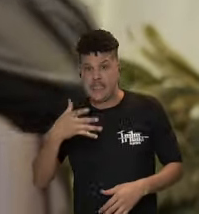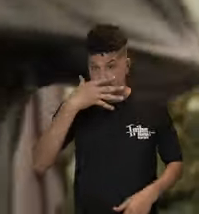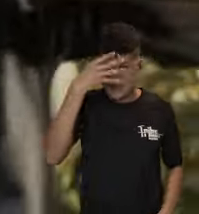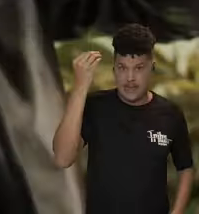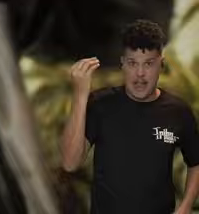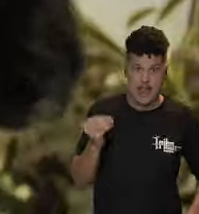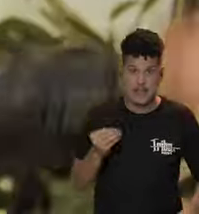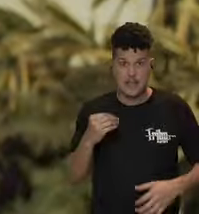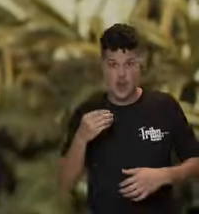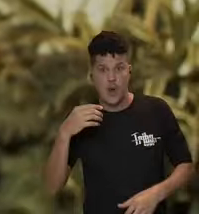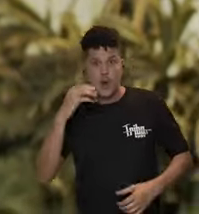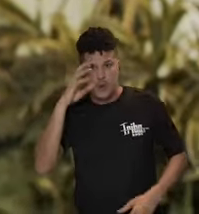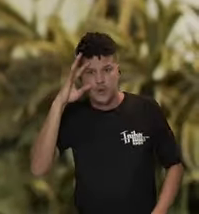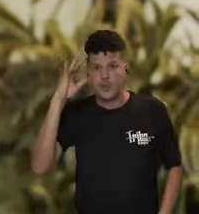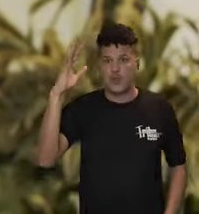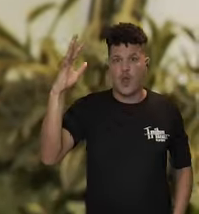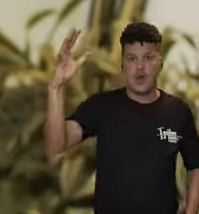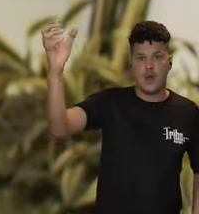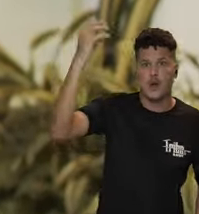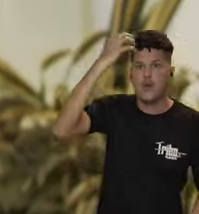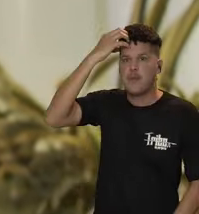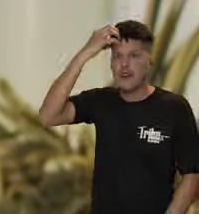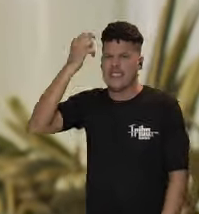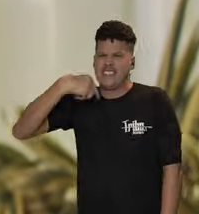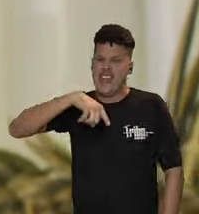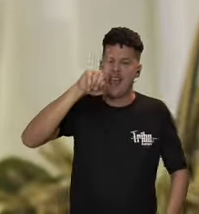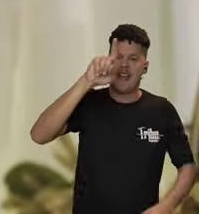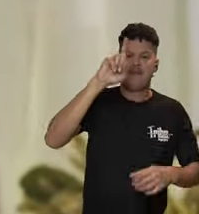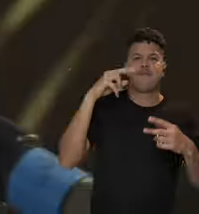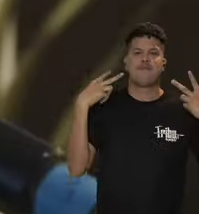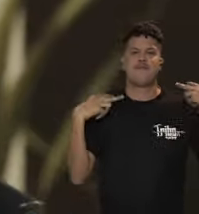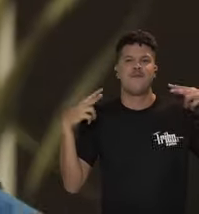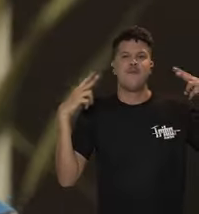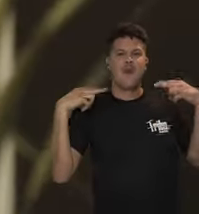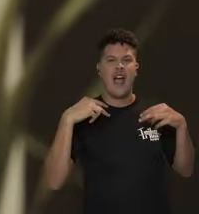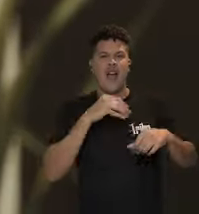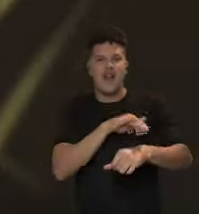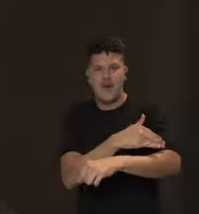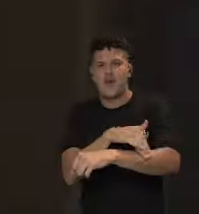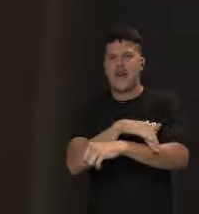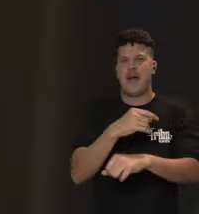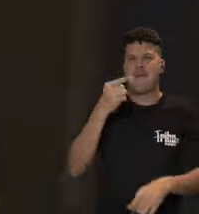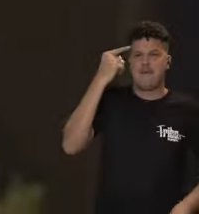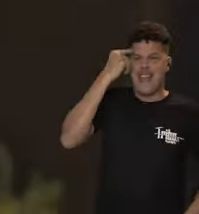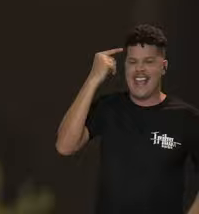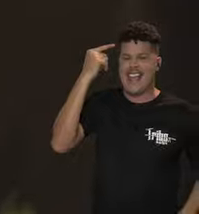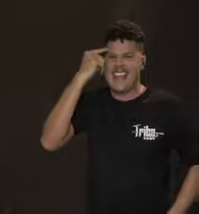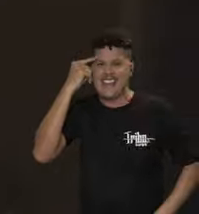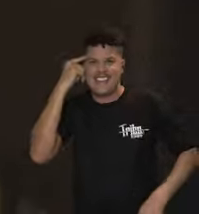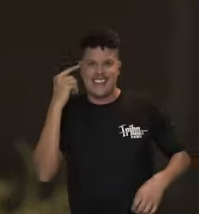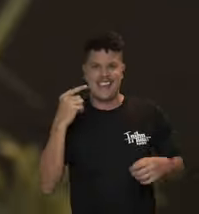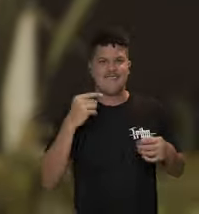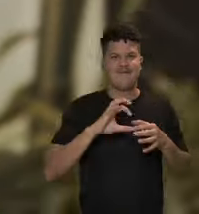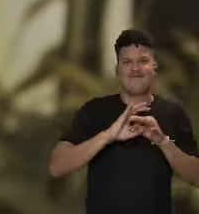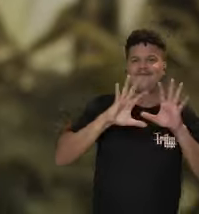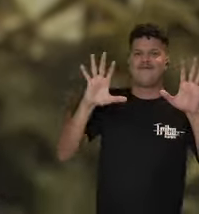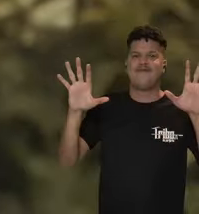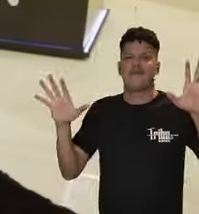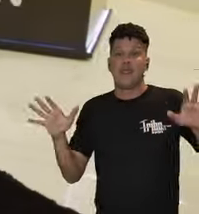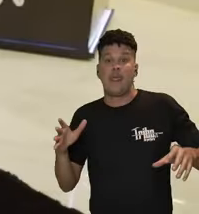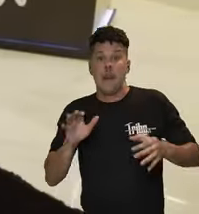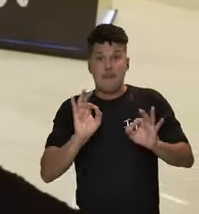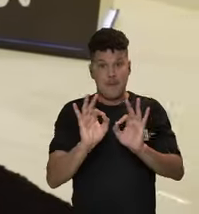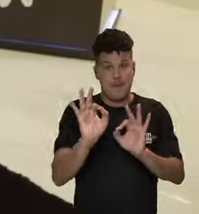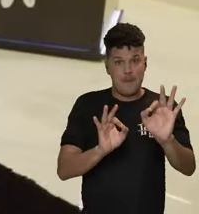o sonho de princesa e vai. Sai pra rua, mente semi-lua. Prepara a madruga que hoje a vida é um